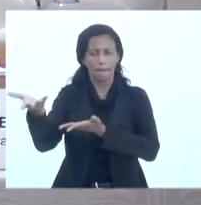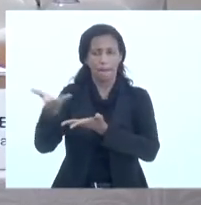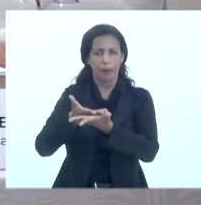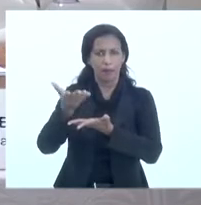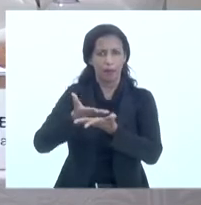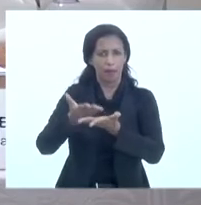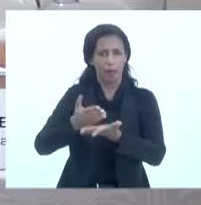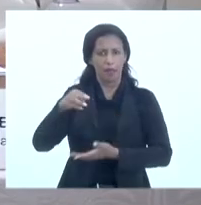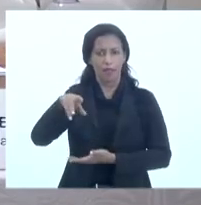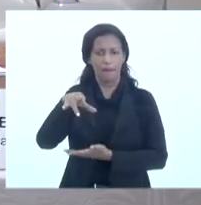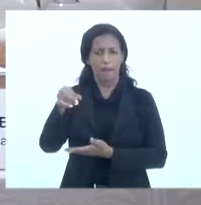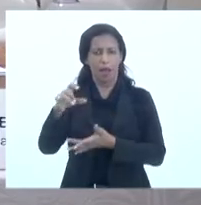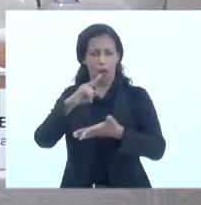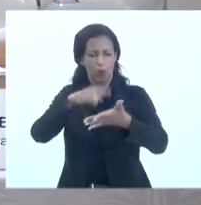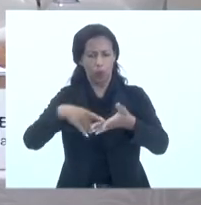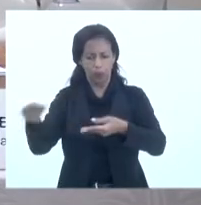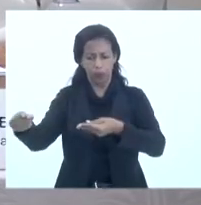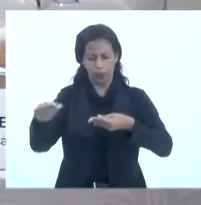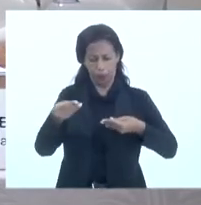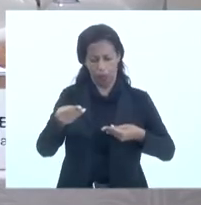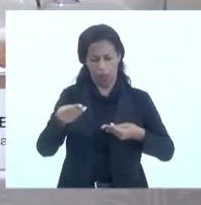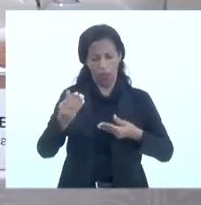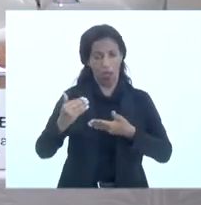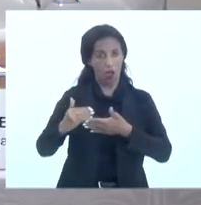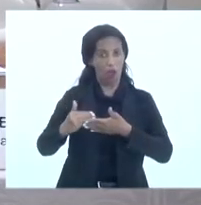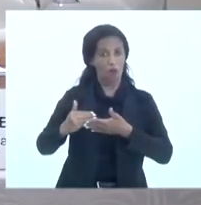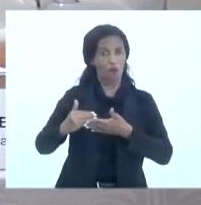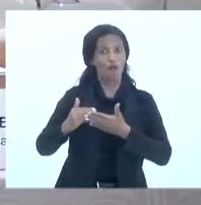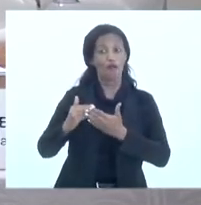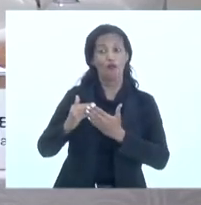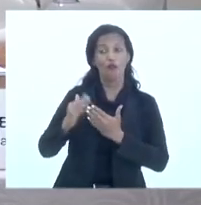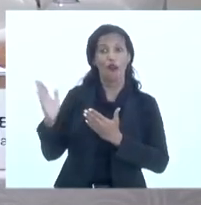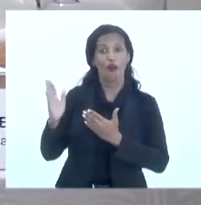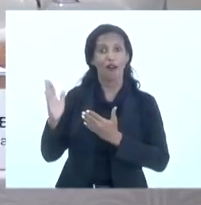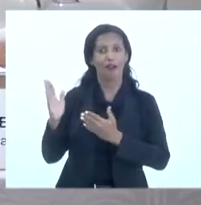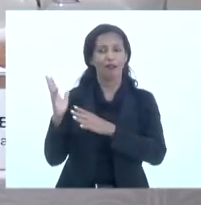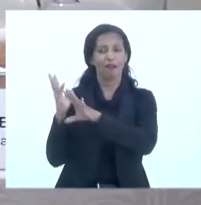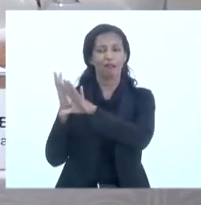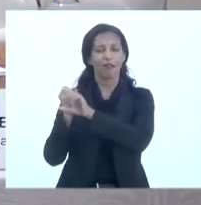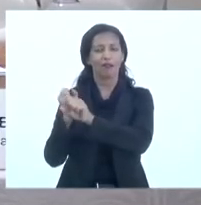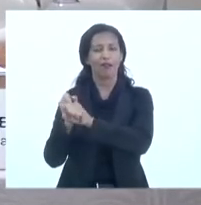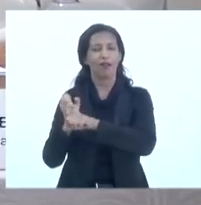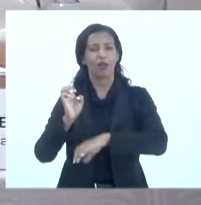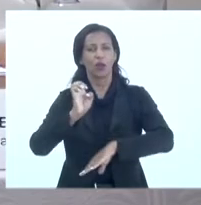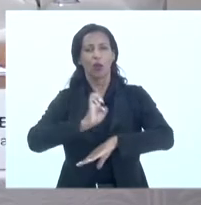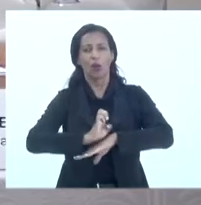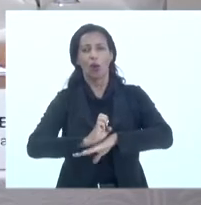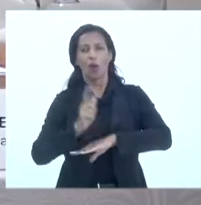maio, fora da projeção de arrecadação, o Estado arrecadou mais